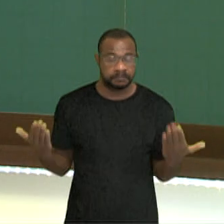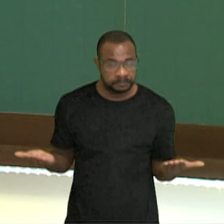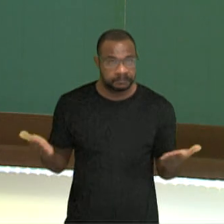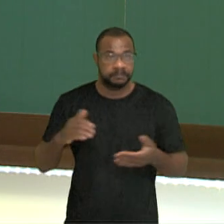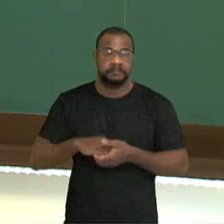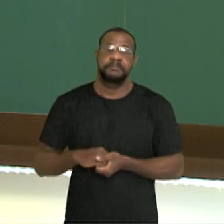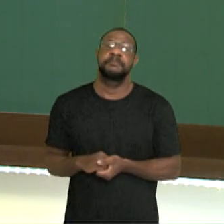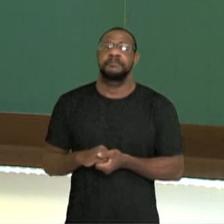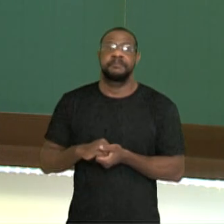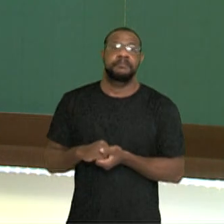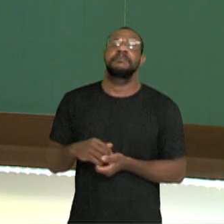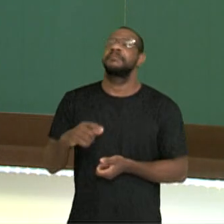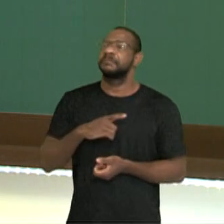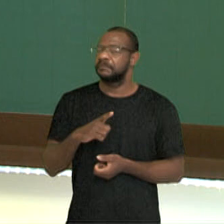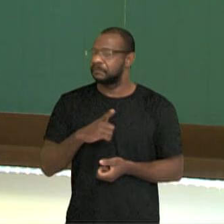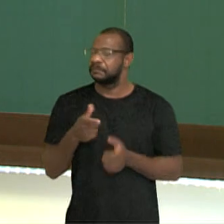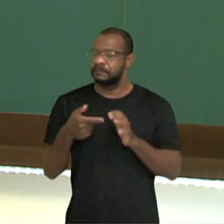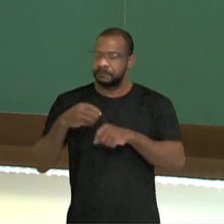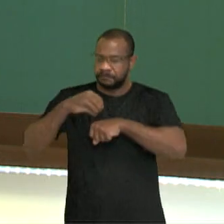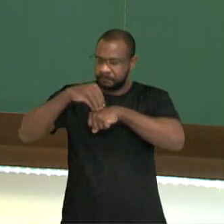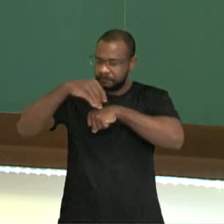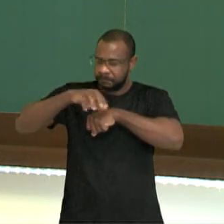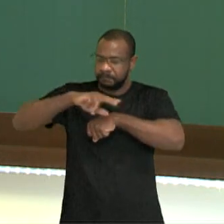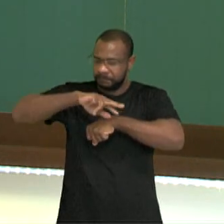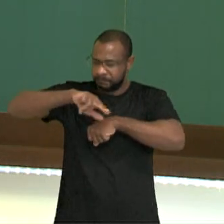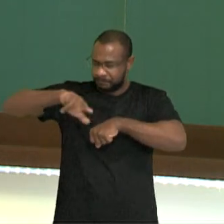Então, como eu já dei várias dicas para vocês, né,